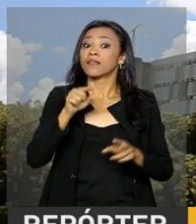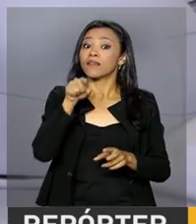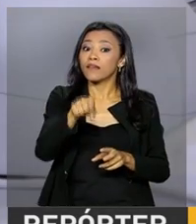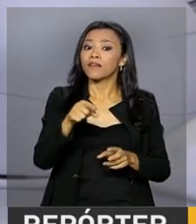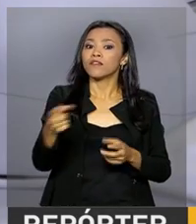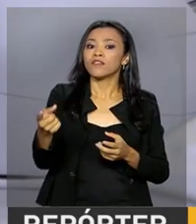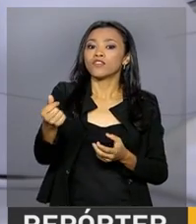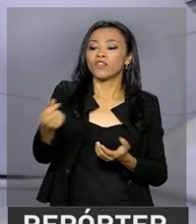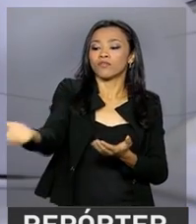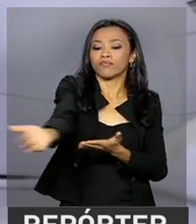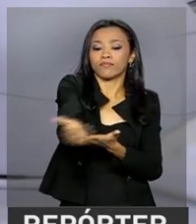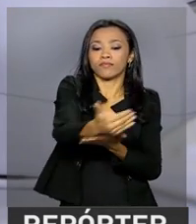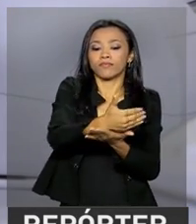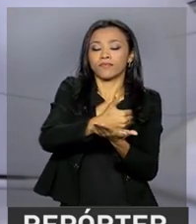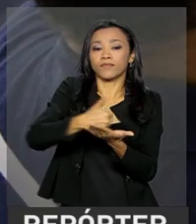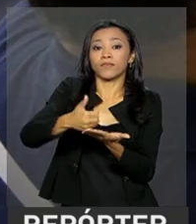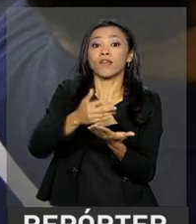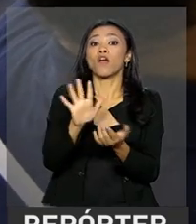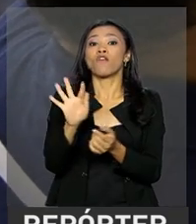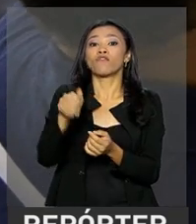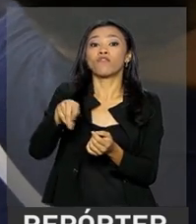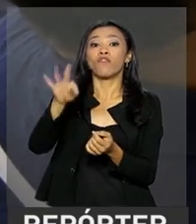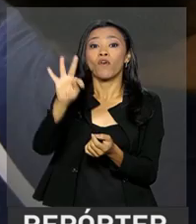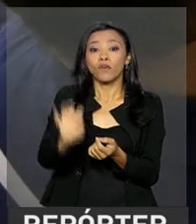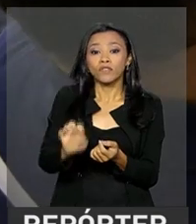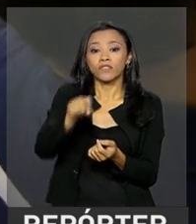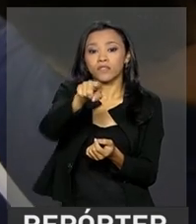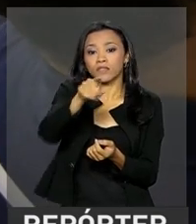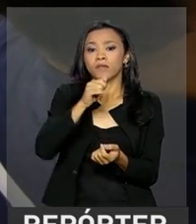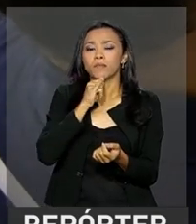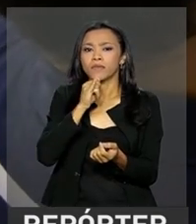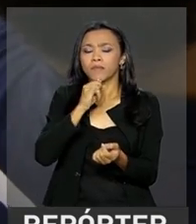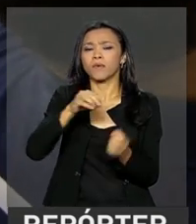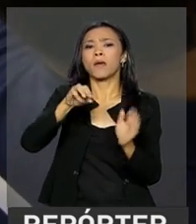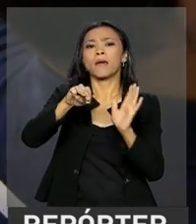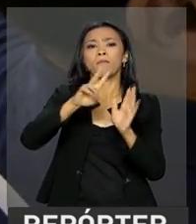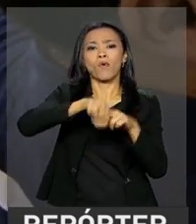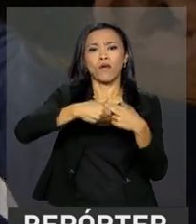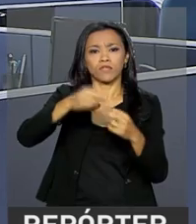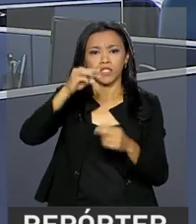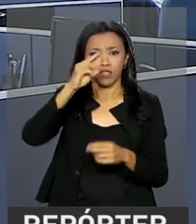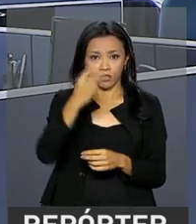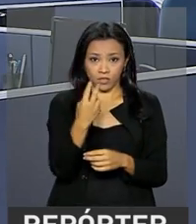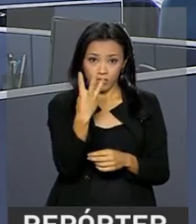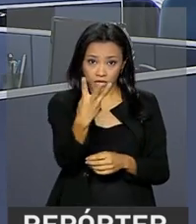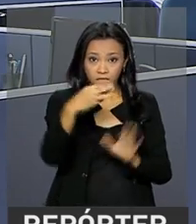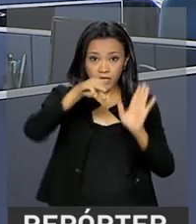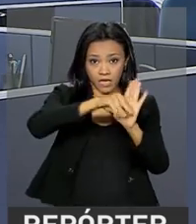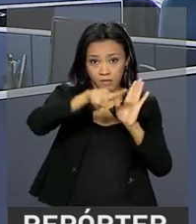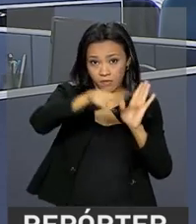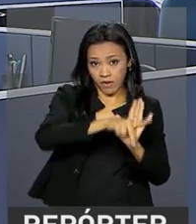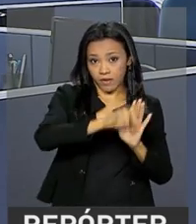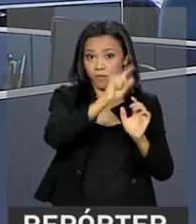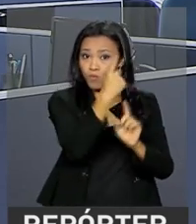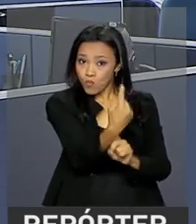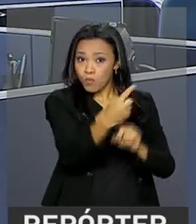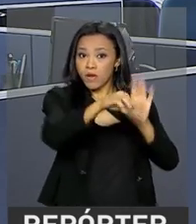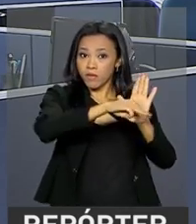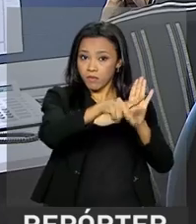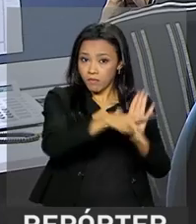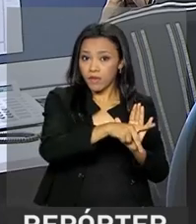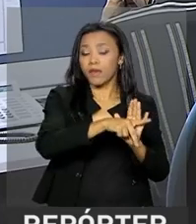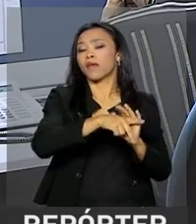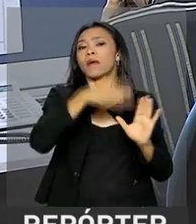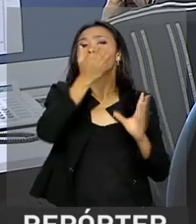entrada de receitas vindas de fontes com a edição de três medidas Provisórias a primeira possibilita o parcelamento de